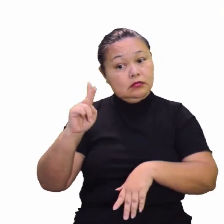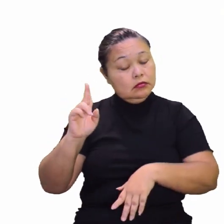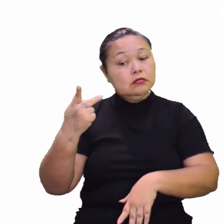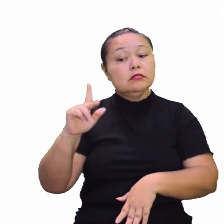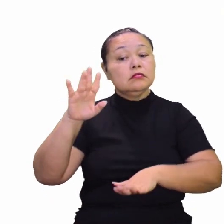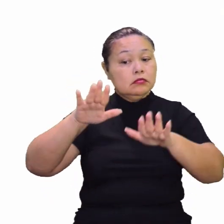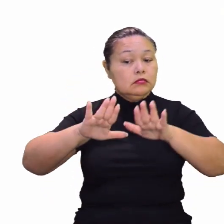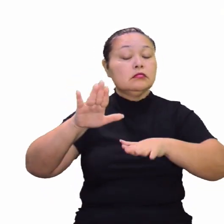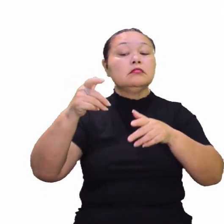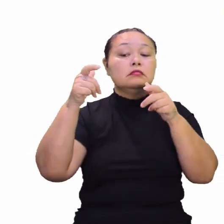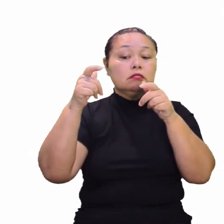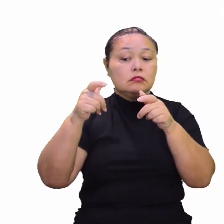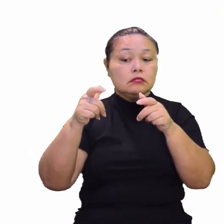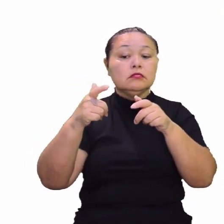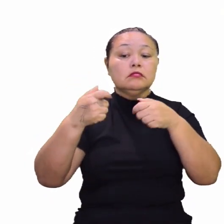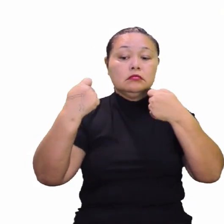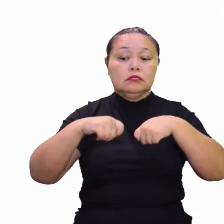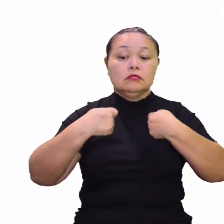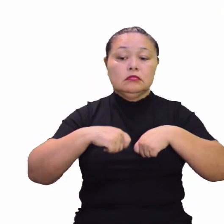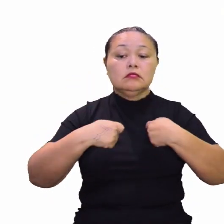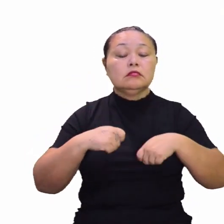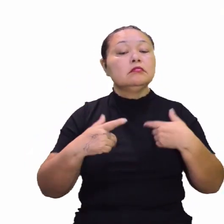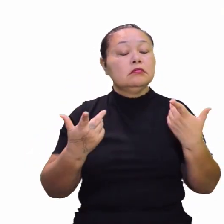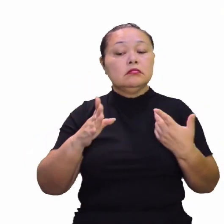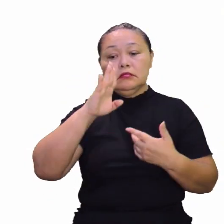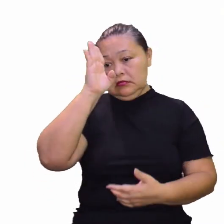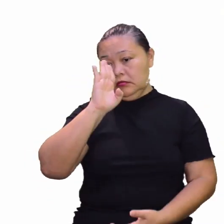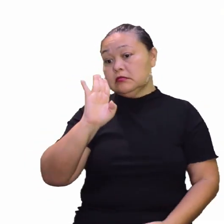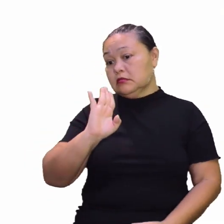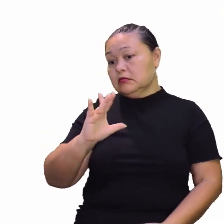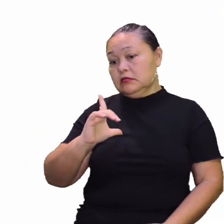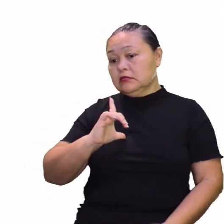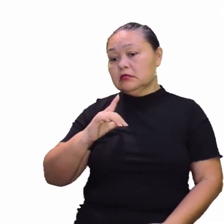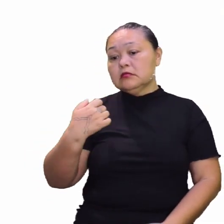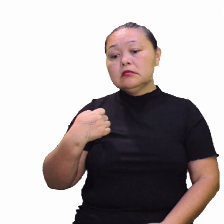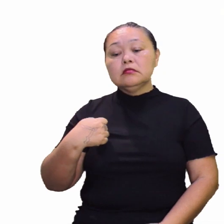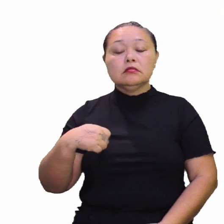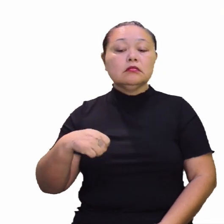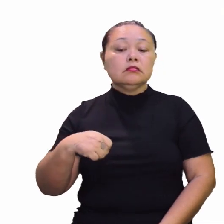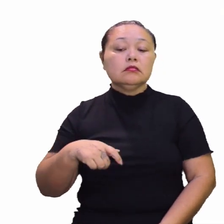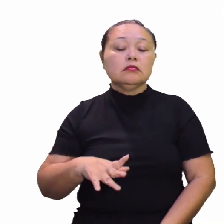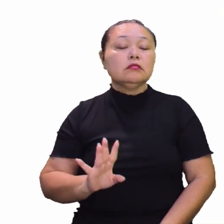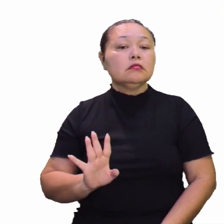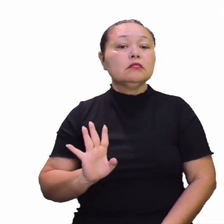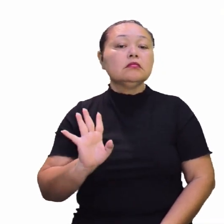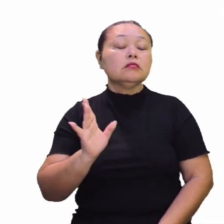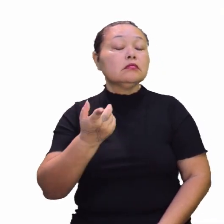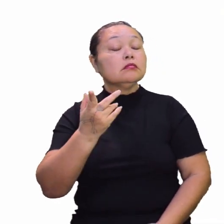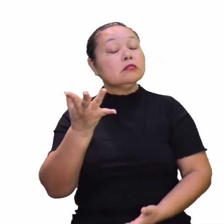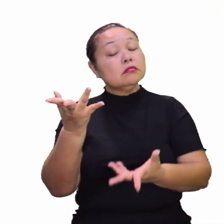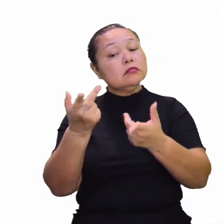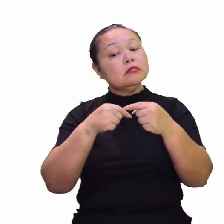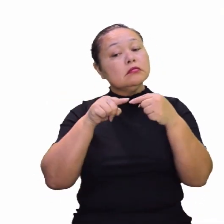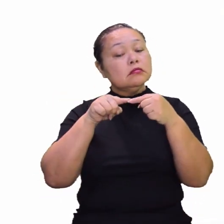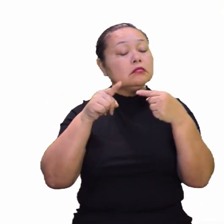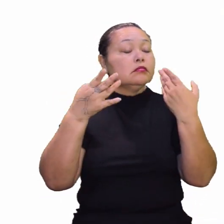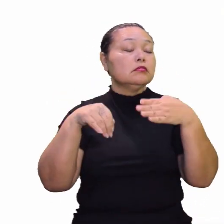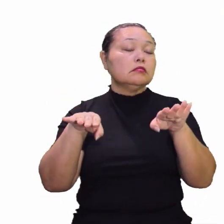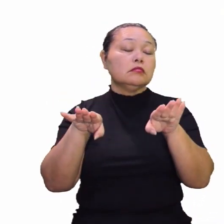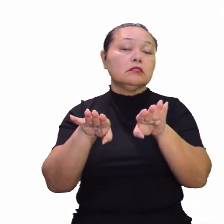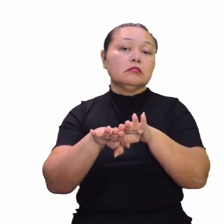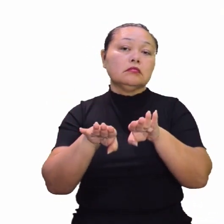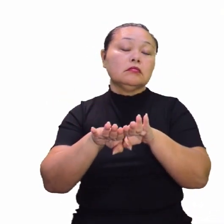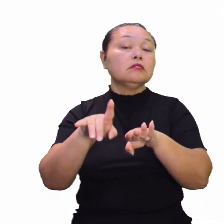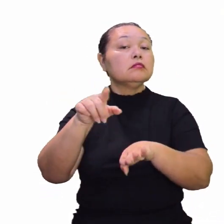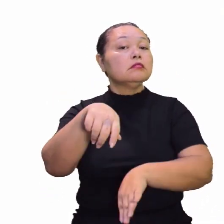caso aqui, mas tem outros lugares do Brasil que precisam. Então, essa habilidade também requer que